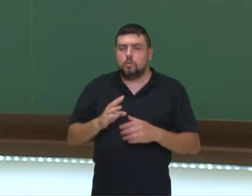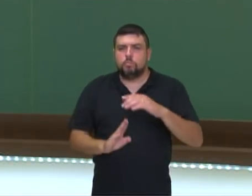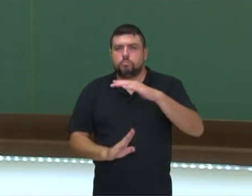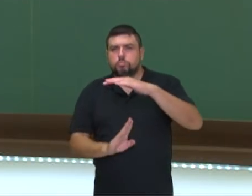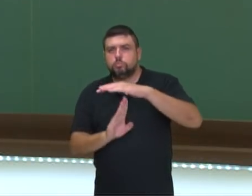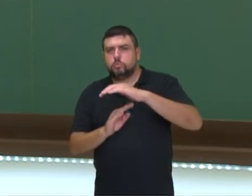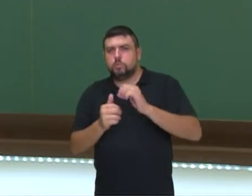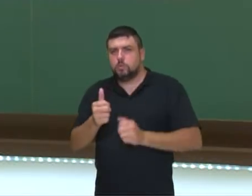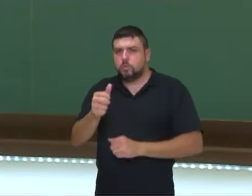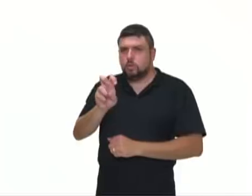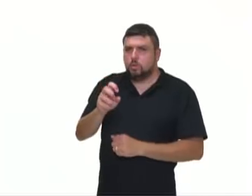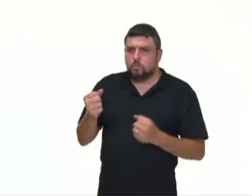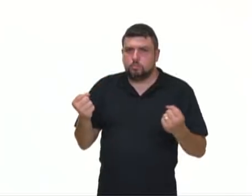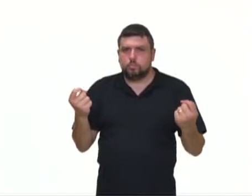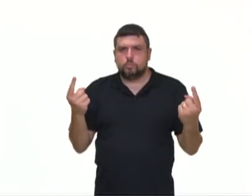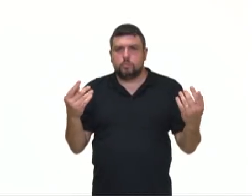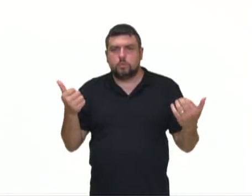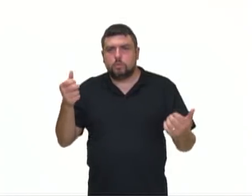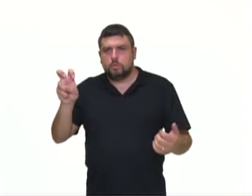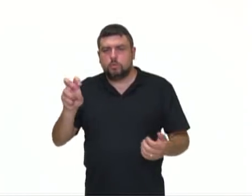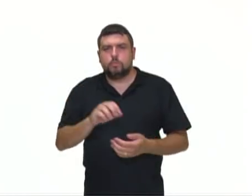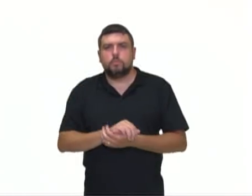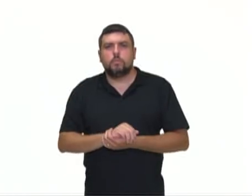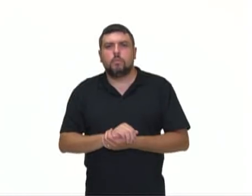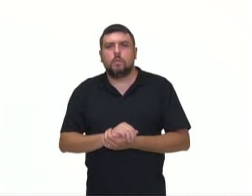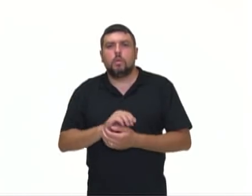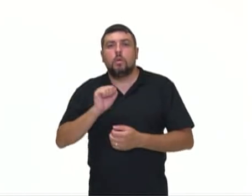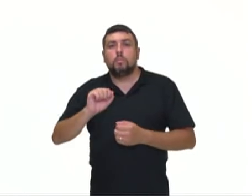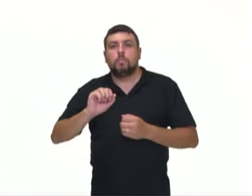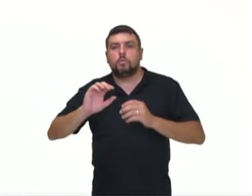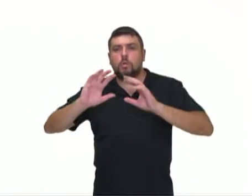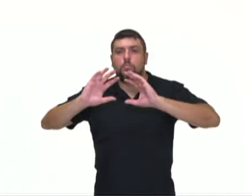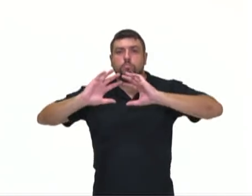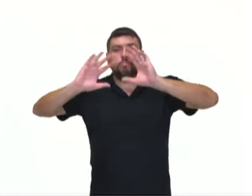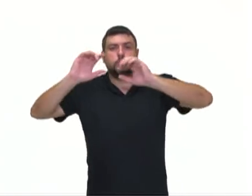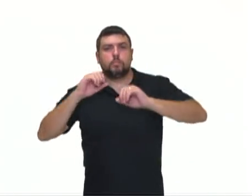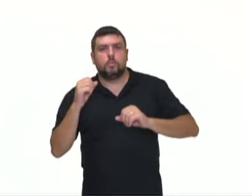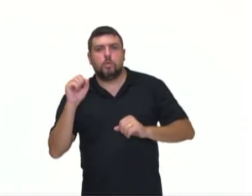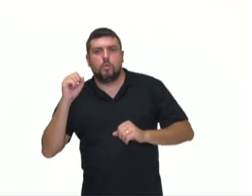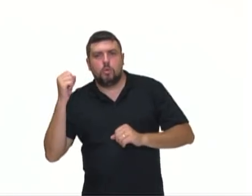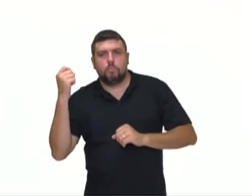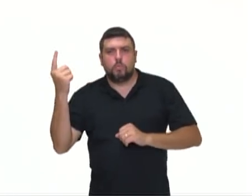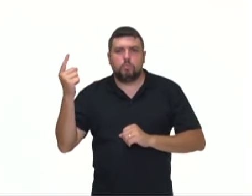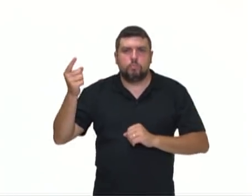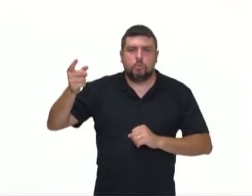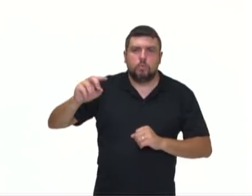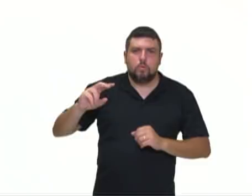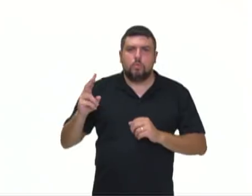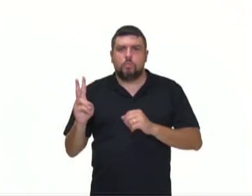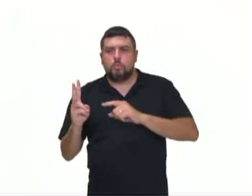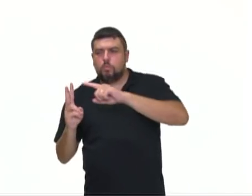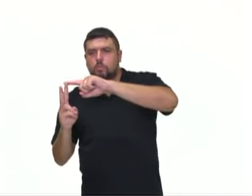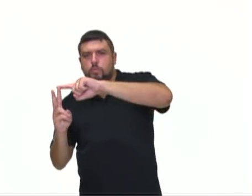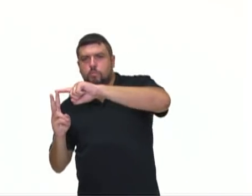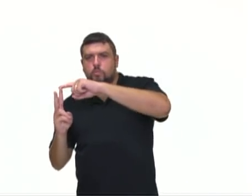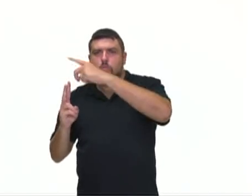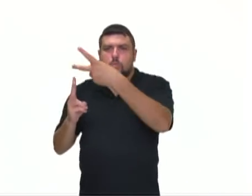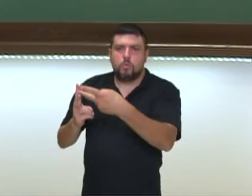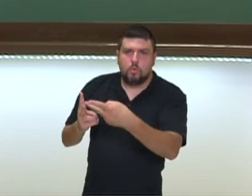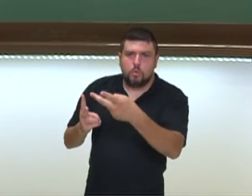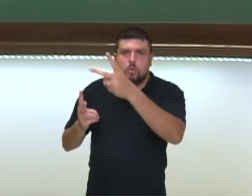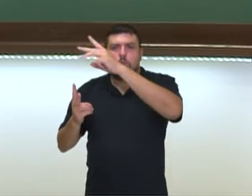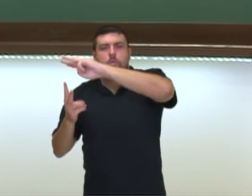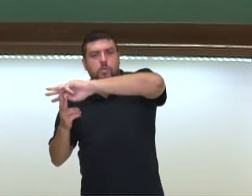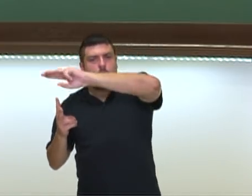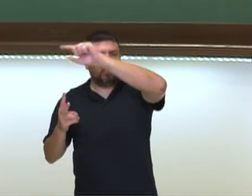pontos. Pode tocar até 3 vezes na bola, assim como no vôlei de quadra. Então, esses